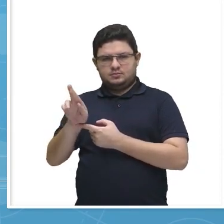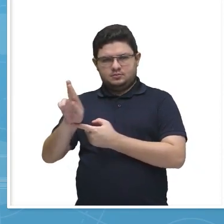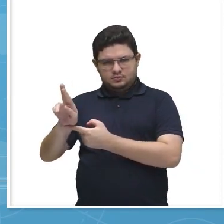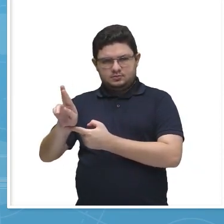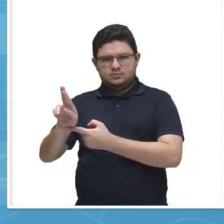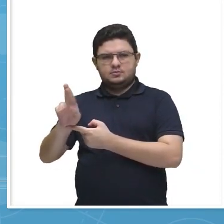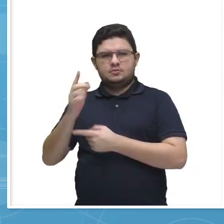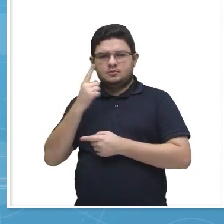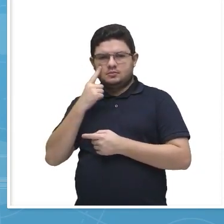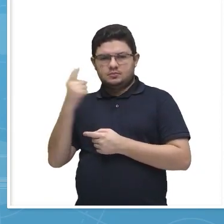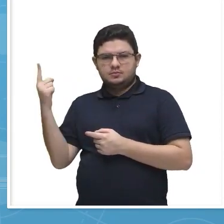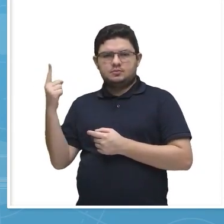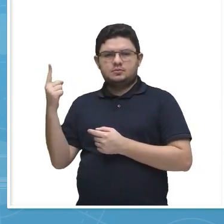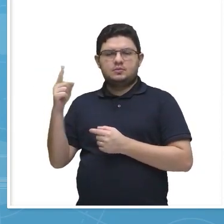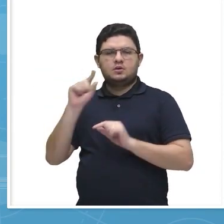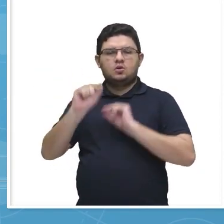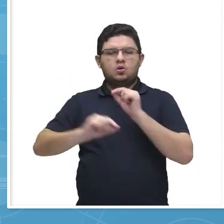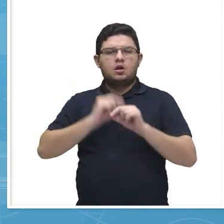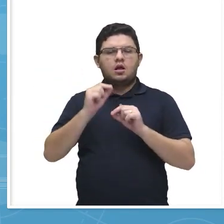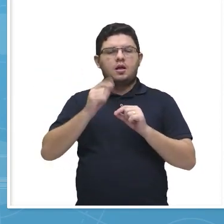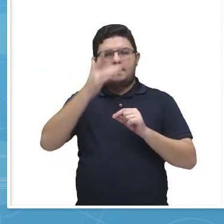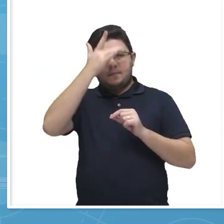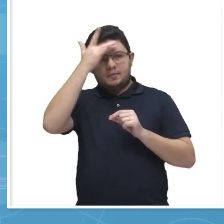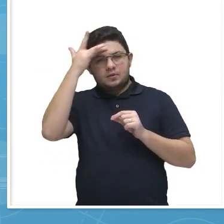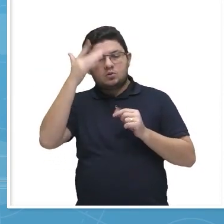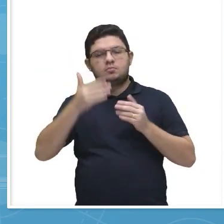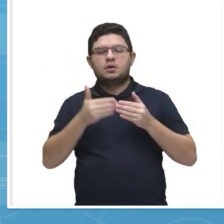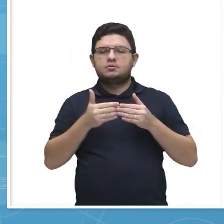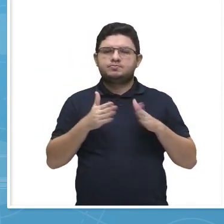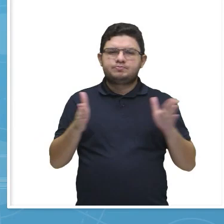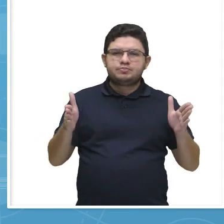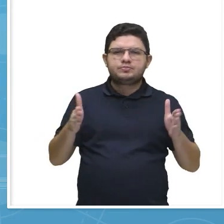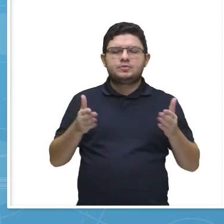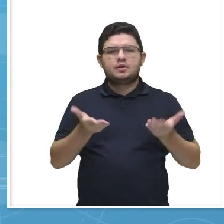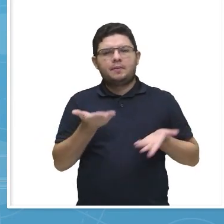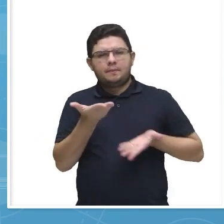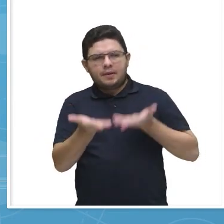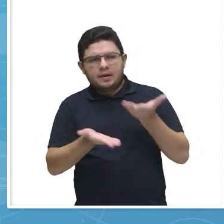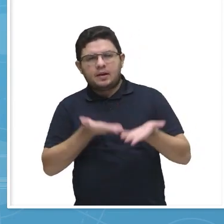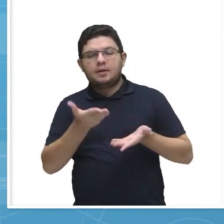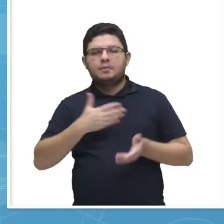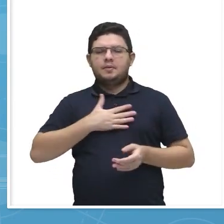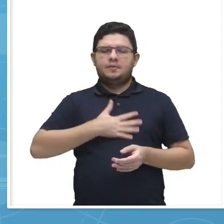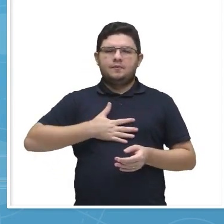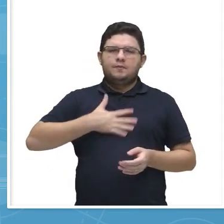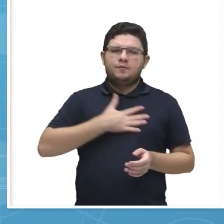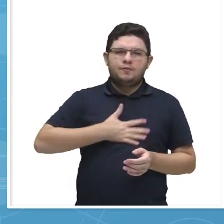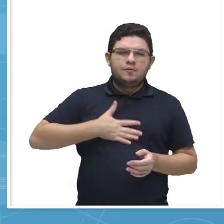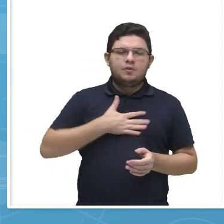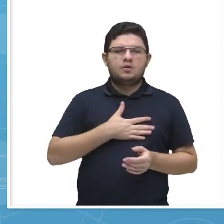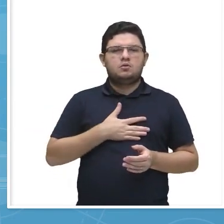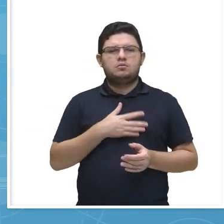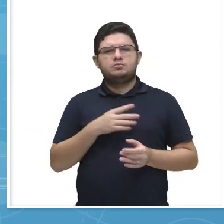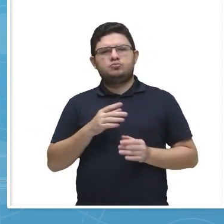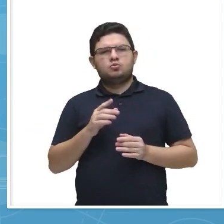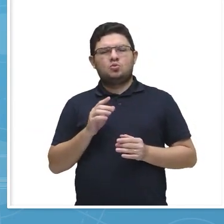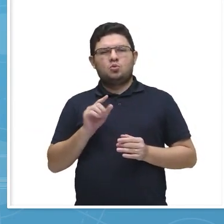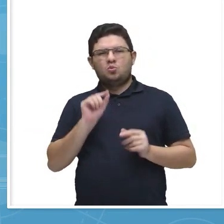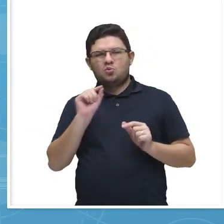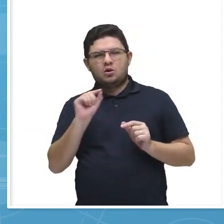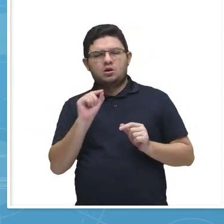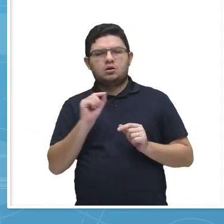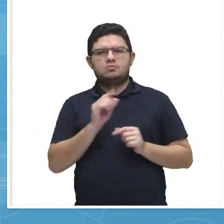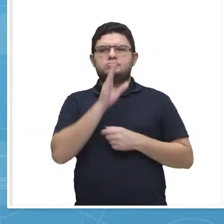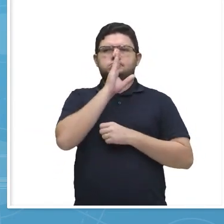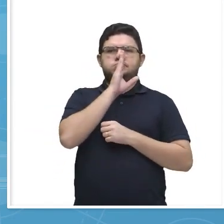que a pessoa esteja mais aberta, não é? Esteja mais à vontade, não esteja tão na defensiva com o